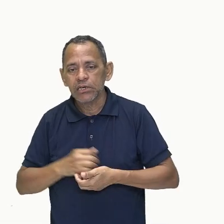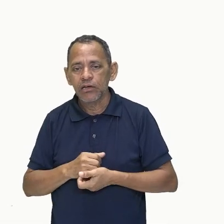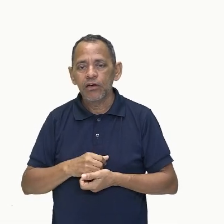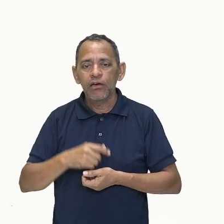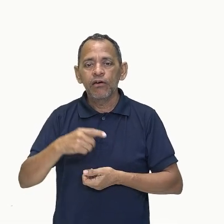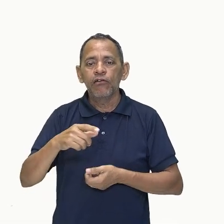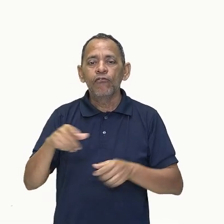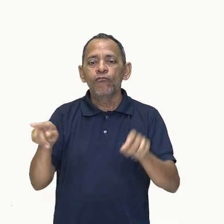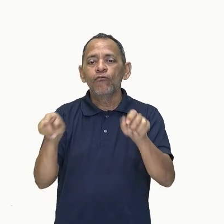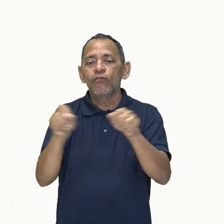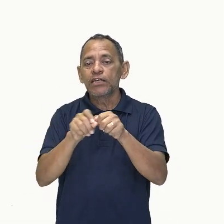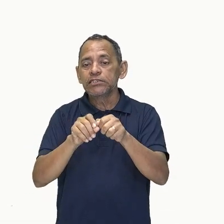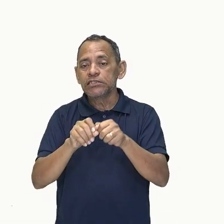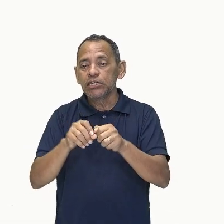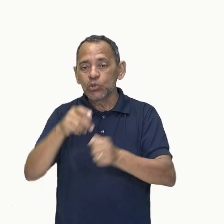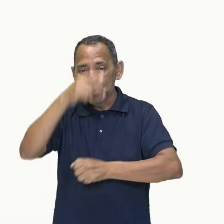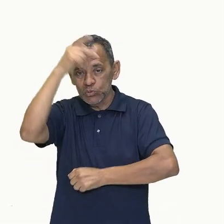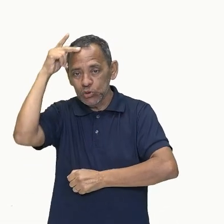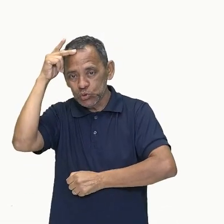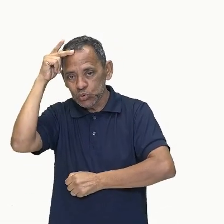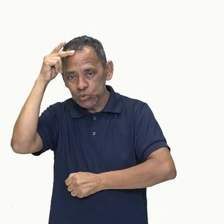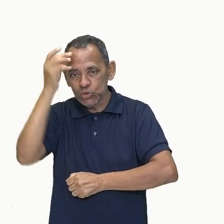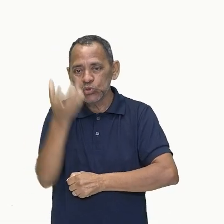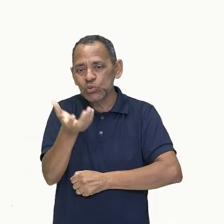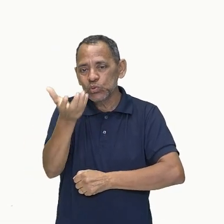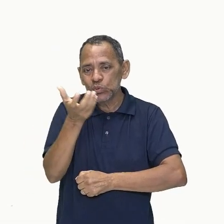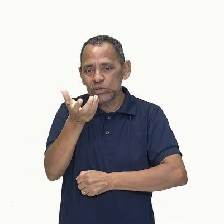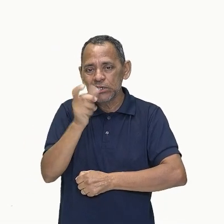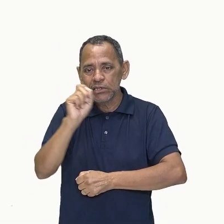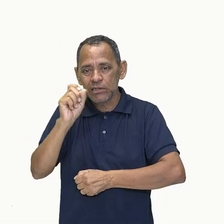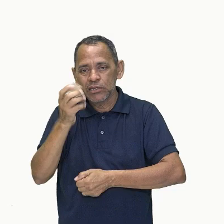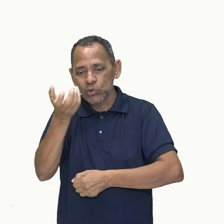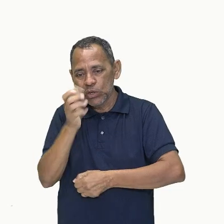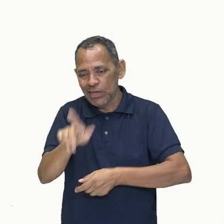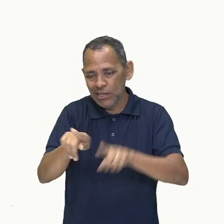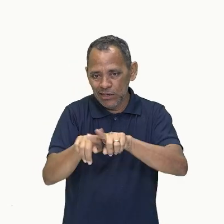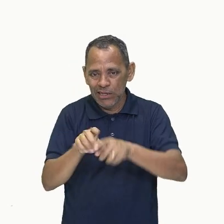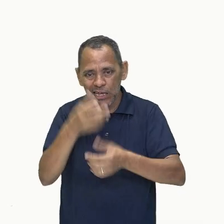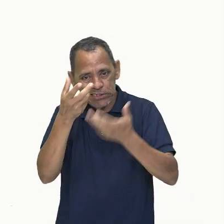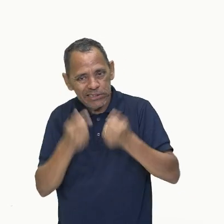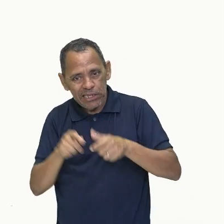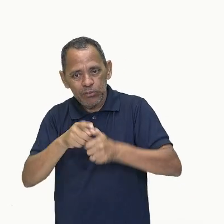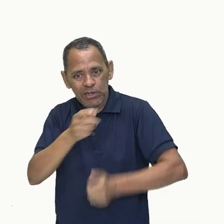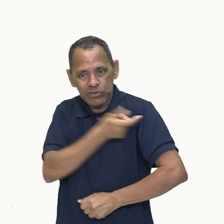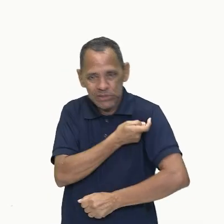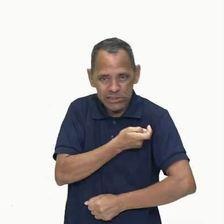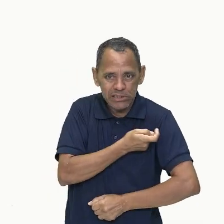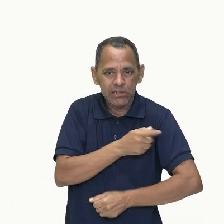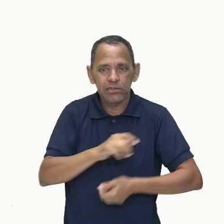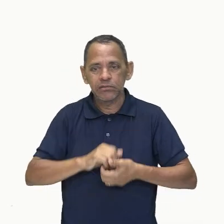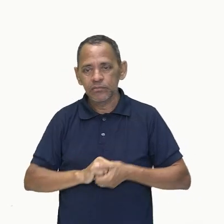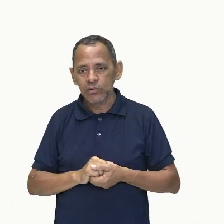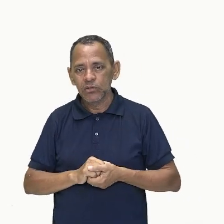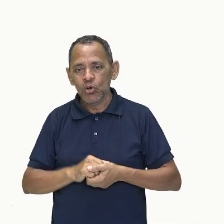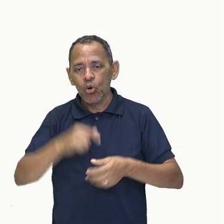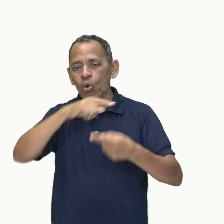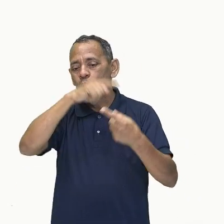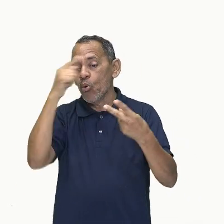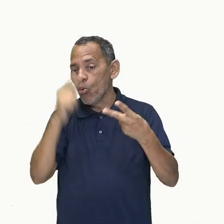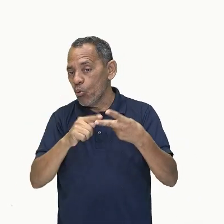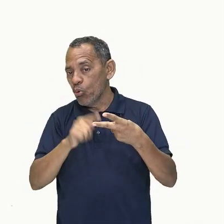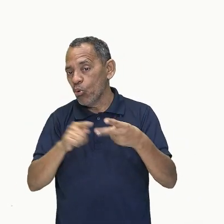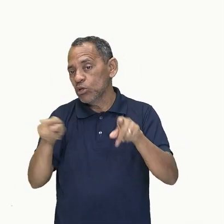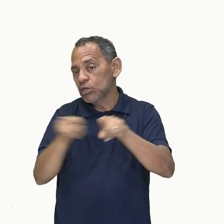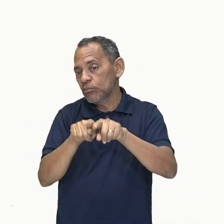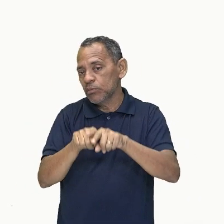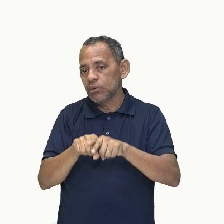subestimarem os riscos e questionarem a necessidade das vacinas. Um outro ponto é que nós passamos por